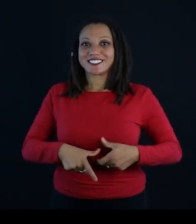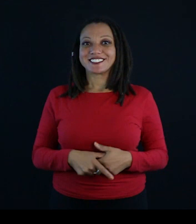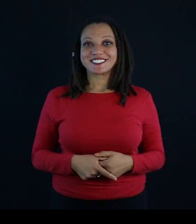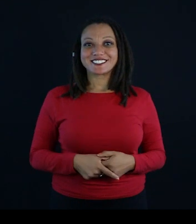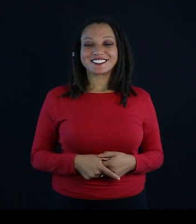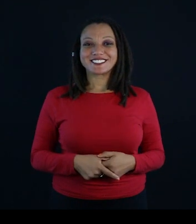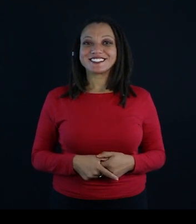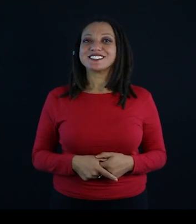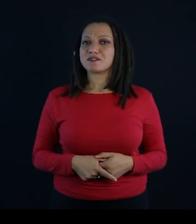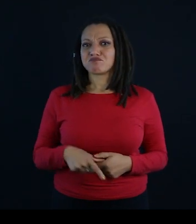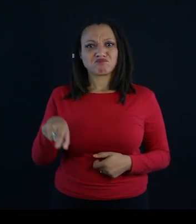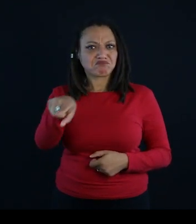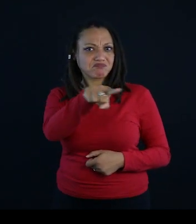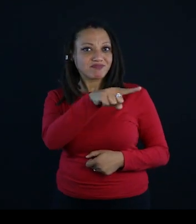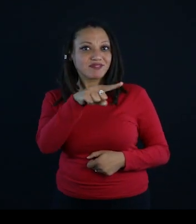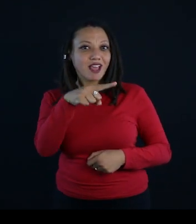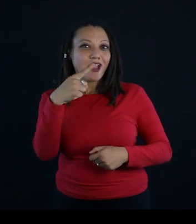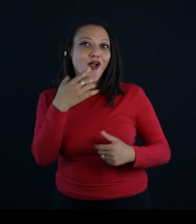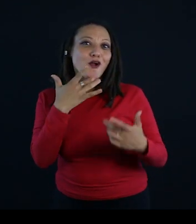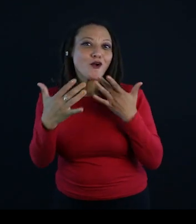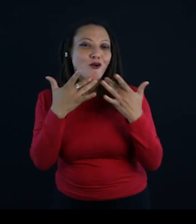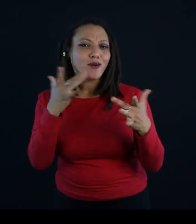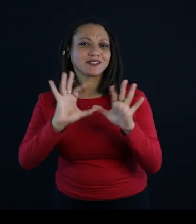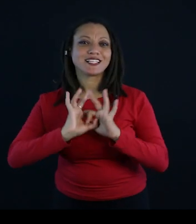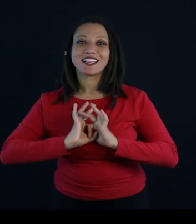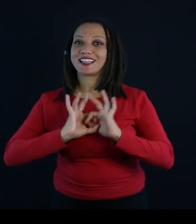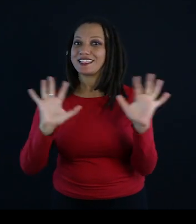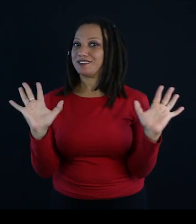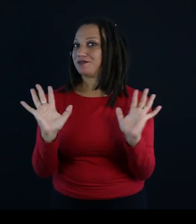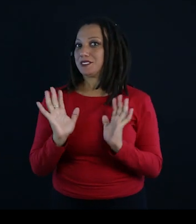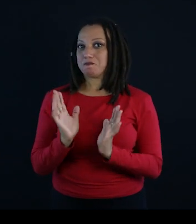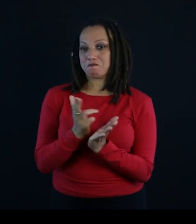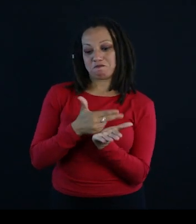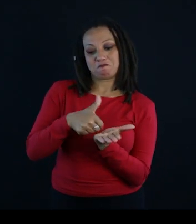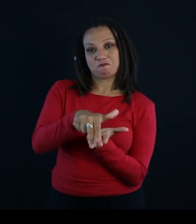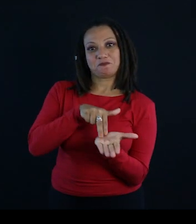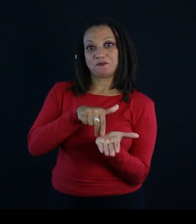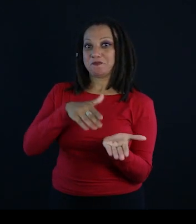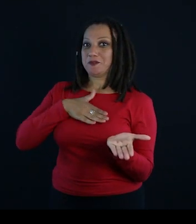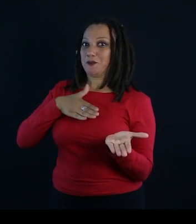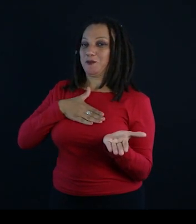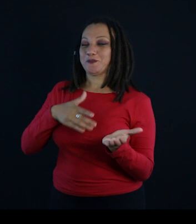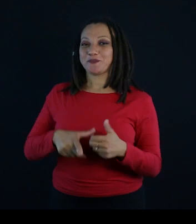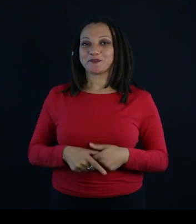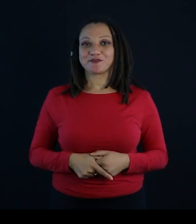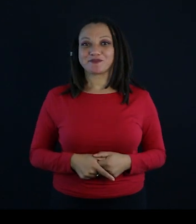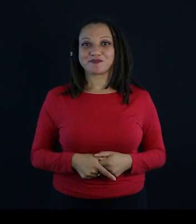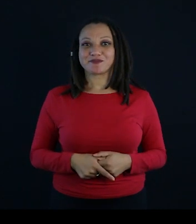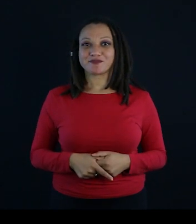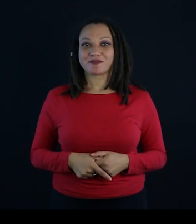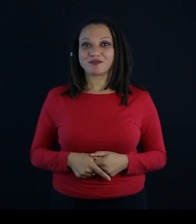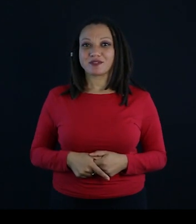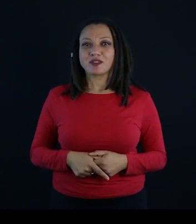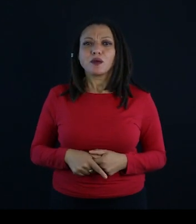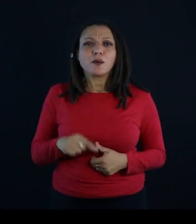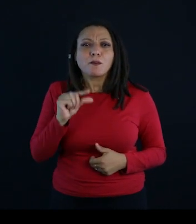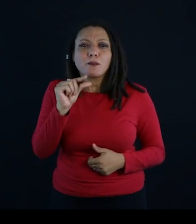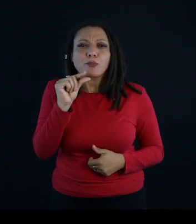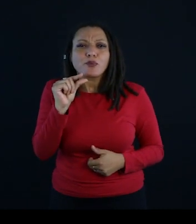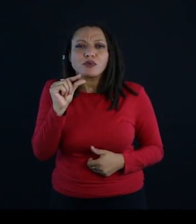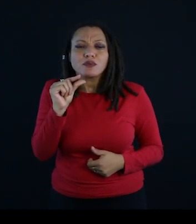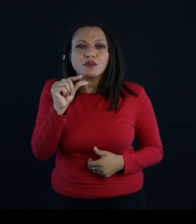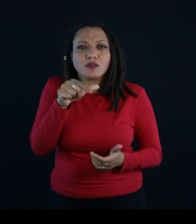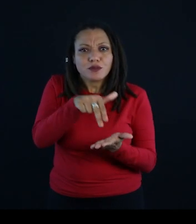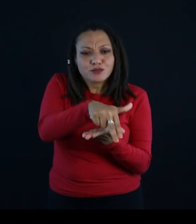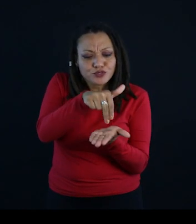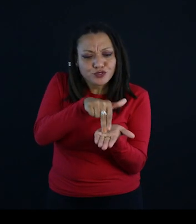dele. E aí vocês usam a cor que vocês quiserem, tá, gente? Isso aqui é só uma sugestão, ó. Vou até pegar da tampinha